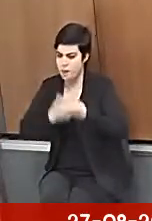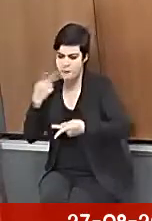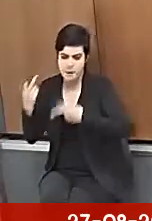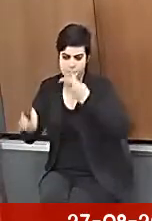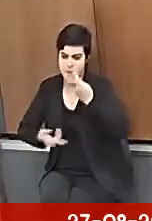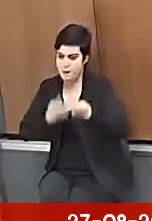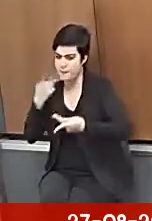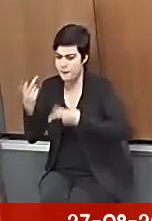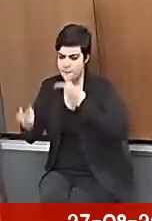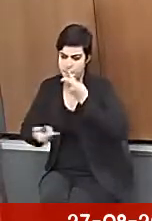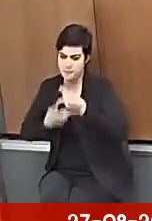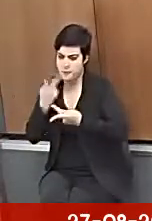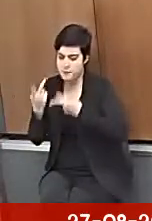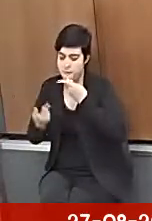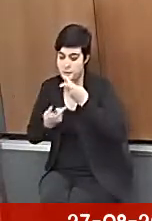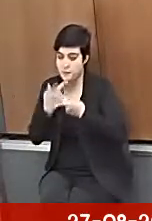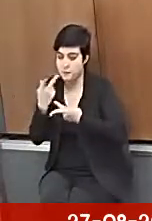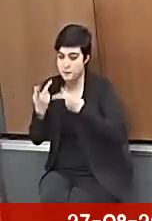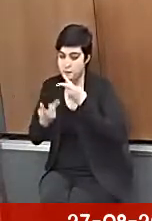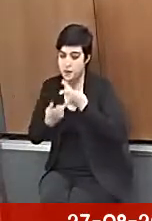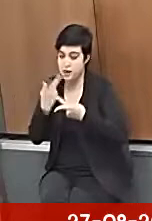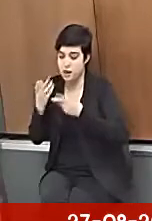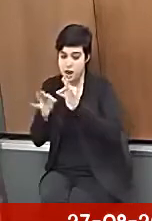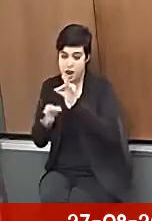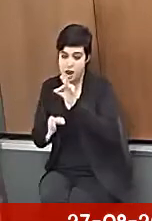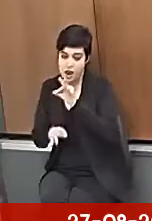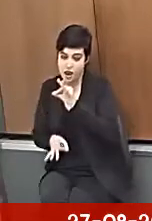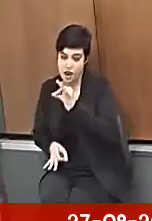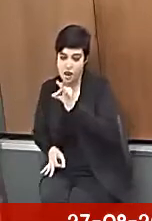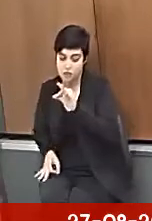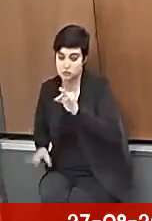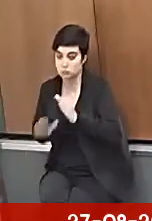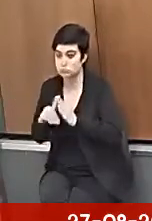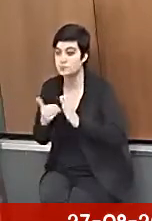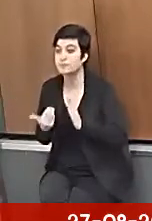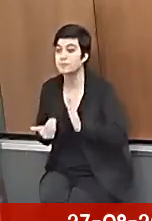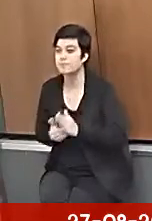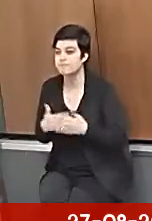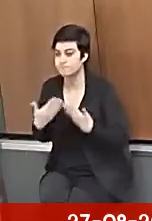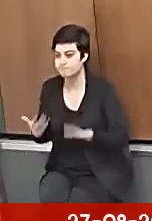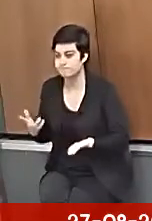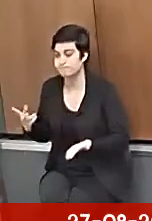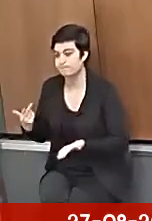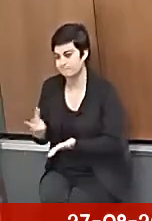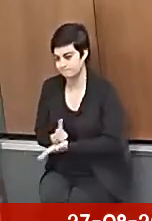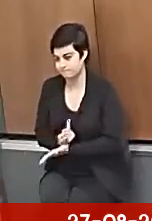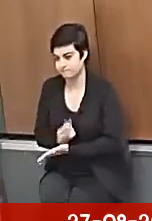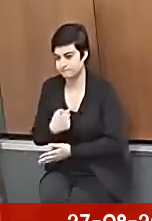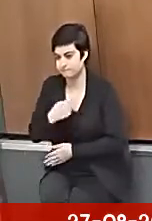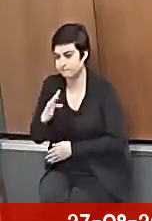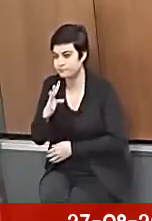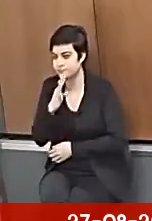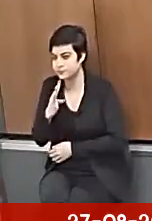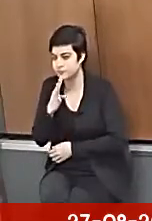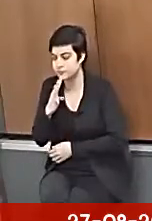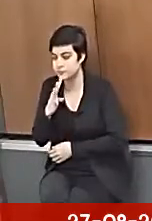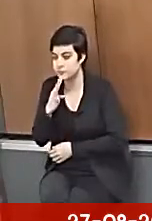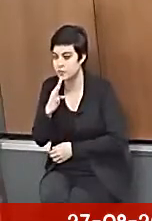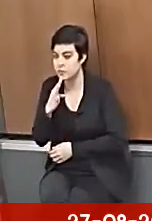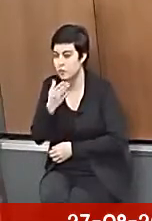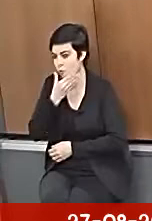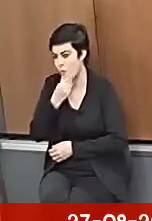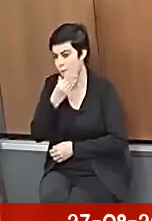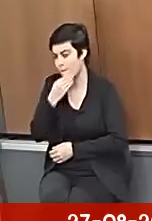pouco né e rhc a boca do balão beleza conheci o baeta que era o